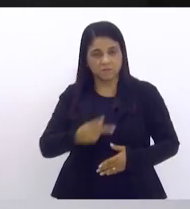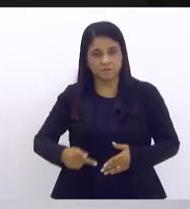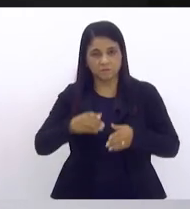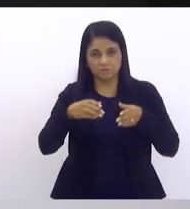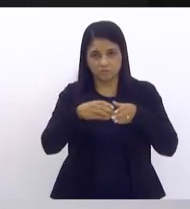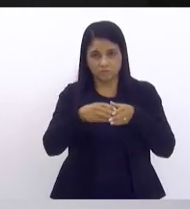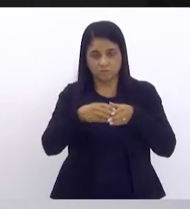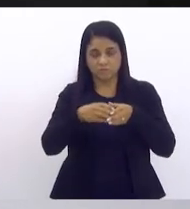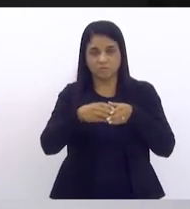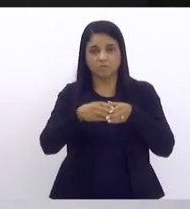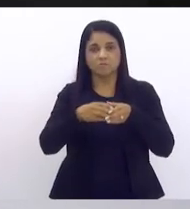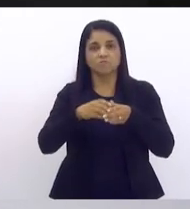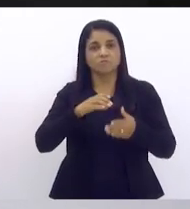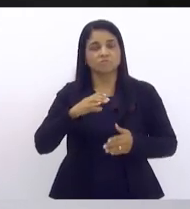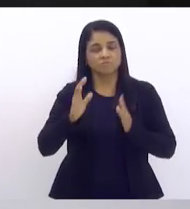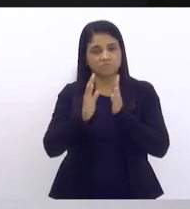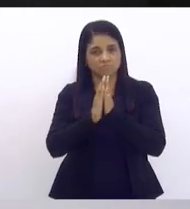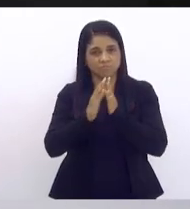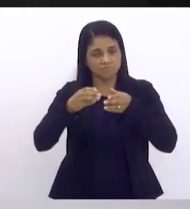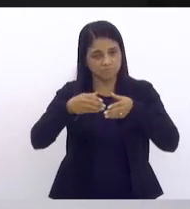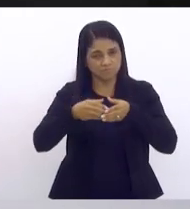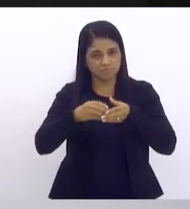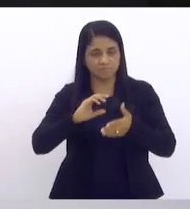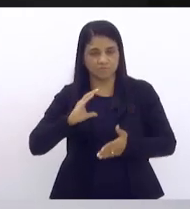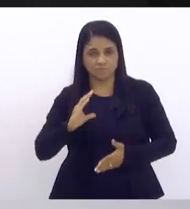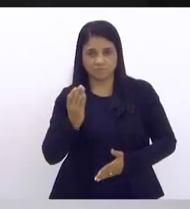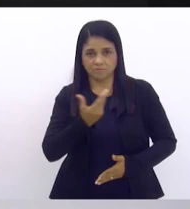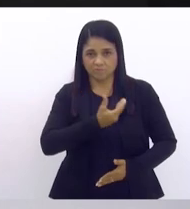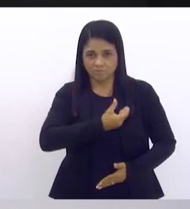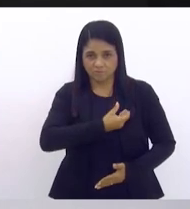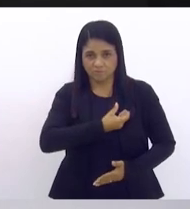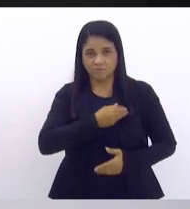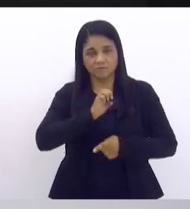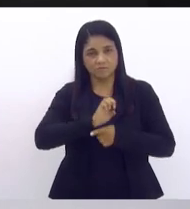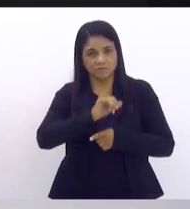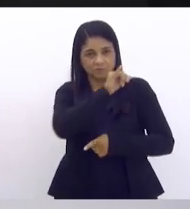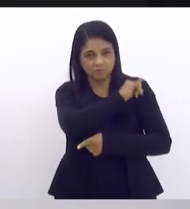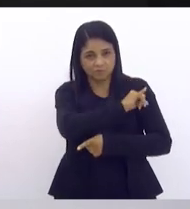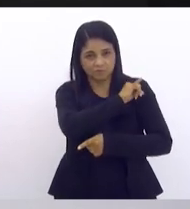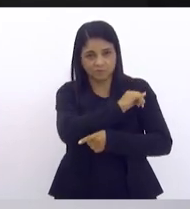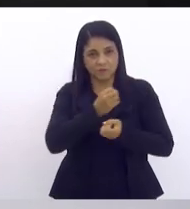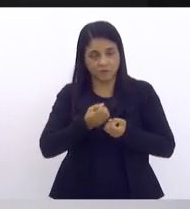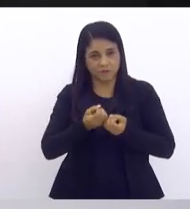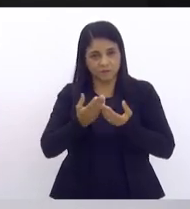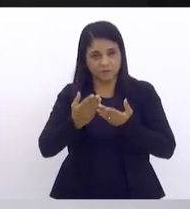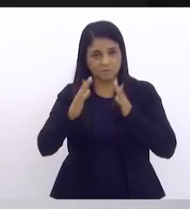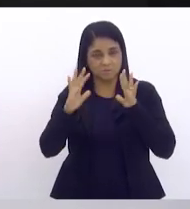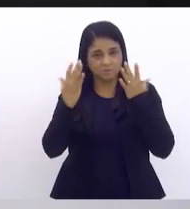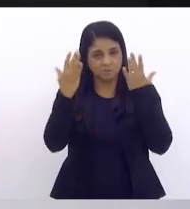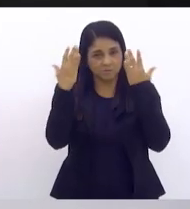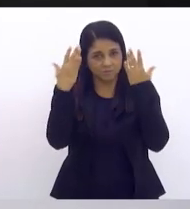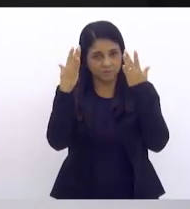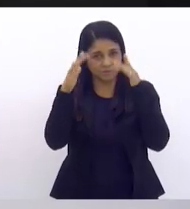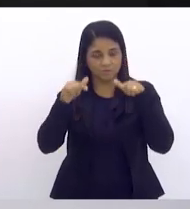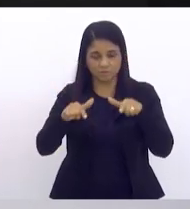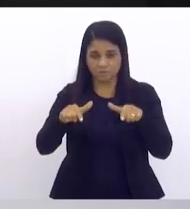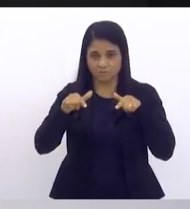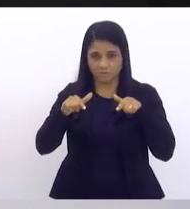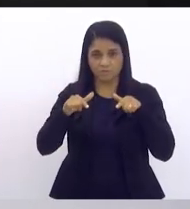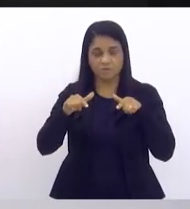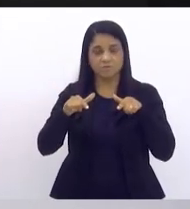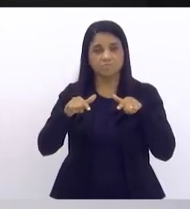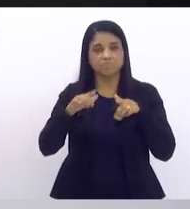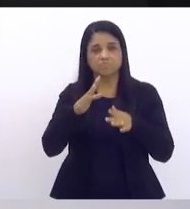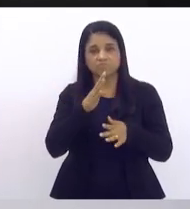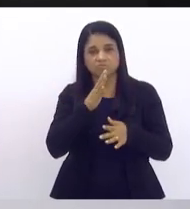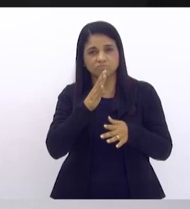Renovação Carismática Católica do Rio de Janeiro. E serão entregues também moções de aplauso e certificados de